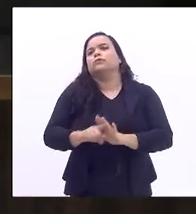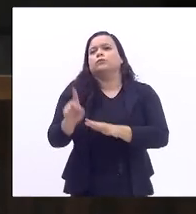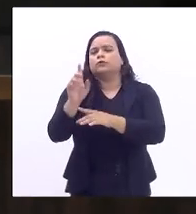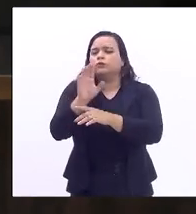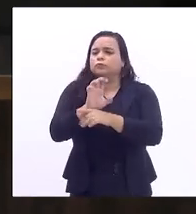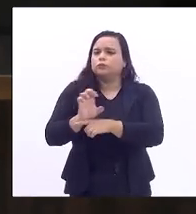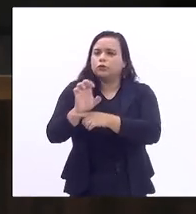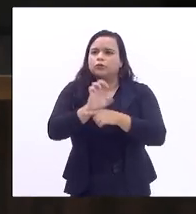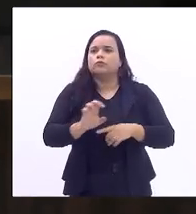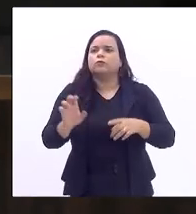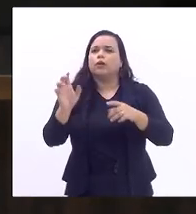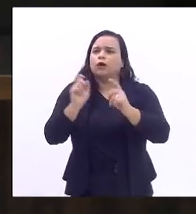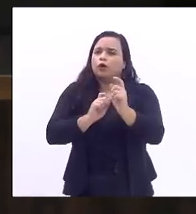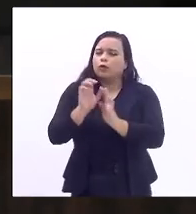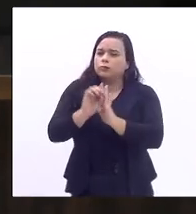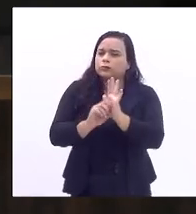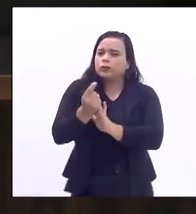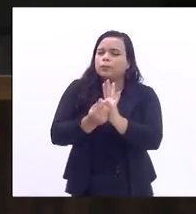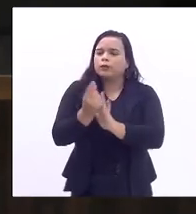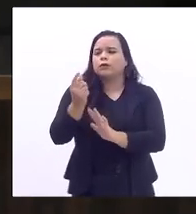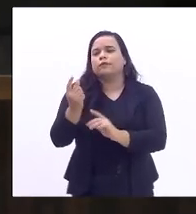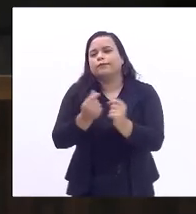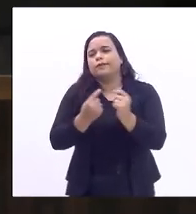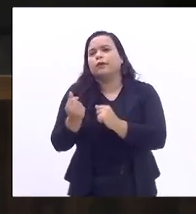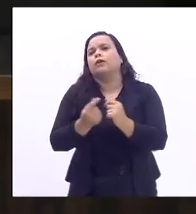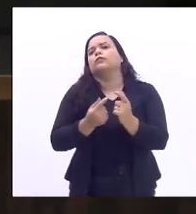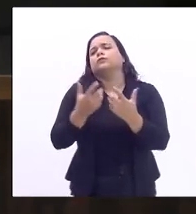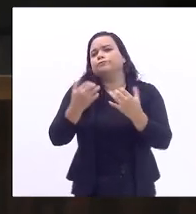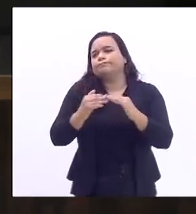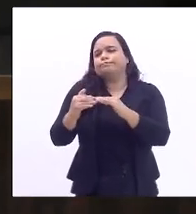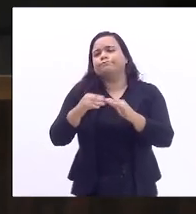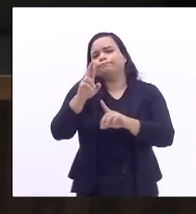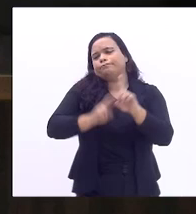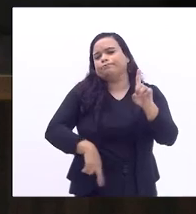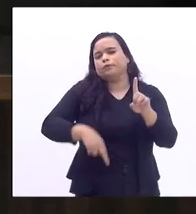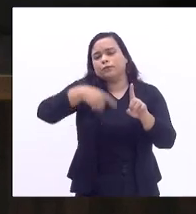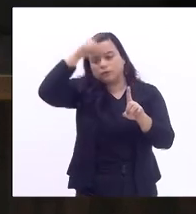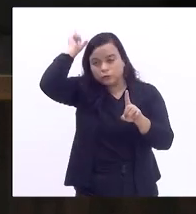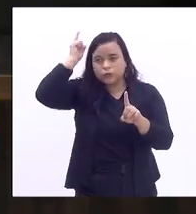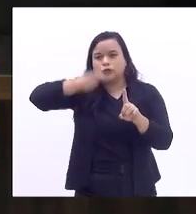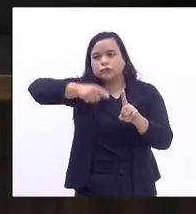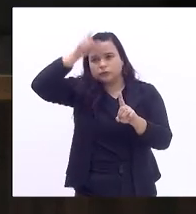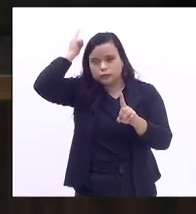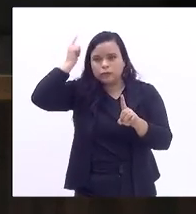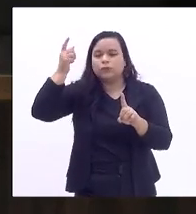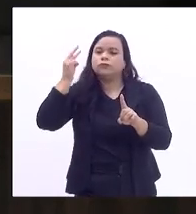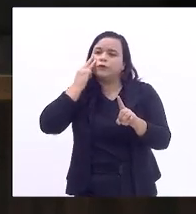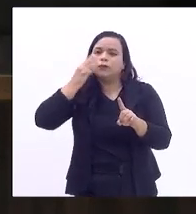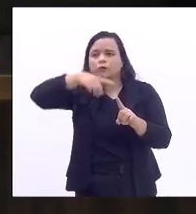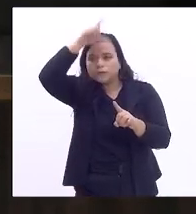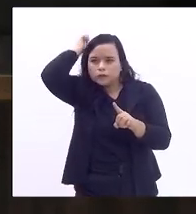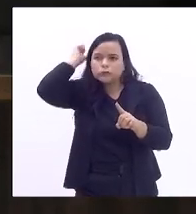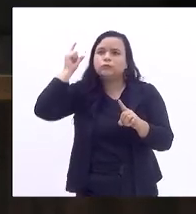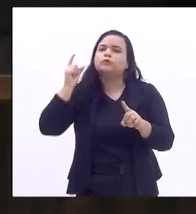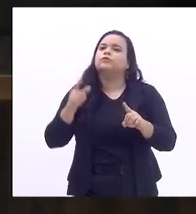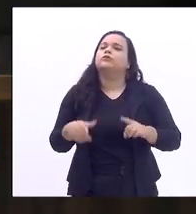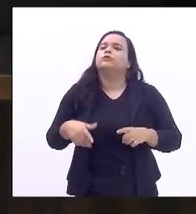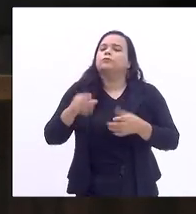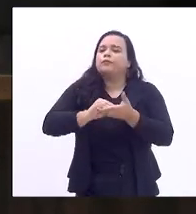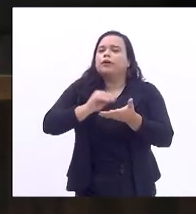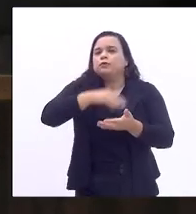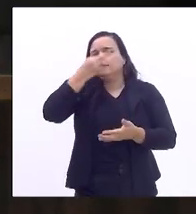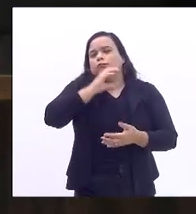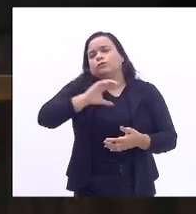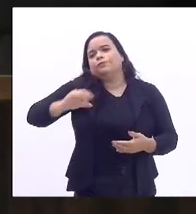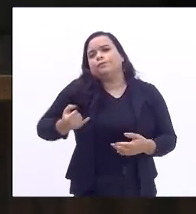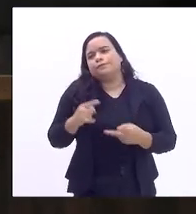Finanças fiscalização financeira e controle favorável atores e padrões de Paulo Roberto caneta nos Paulo e Luiz Paulo dependendo de pareceres das